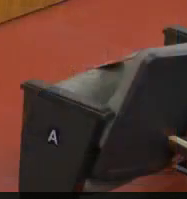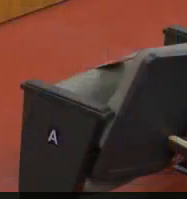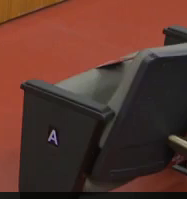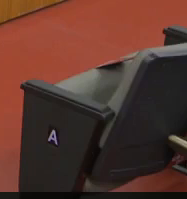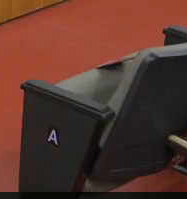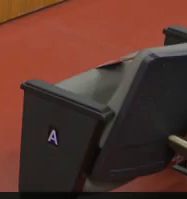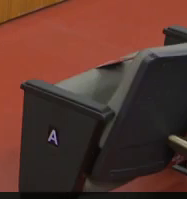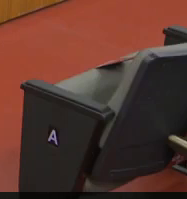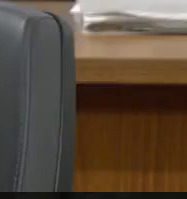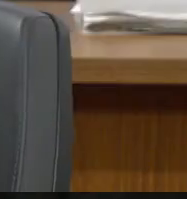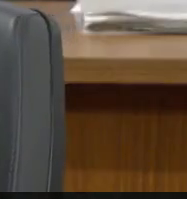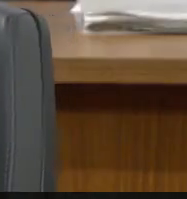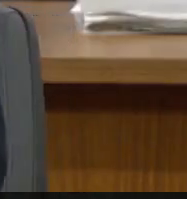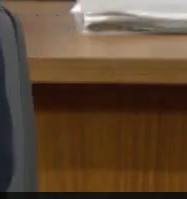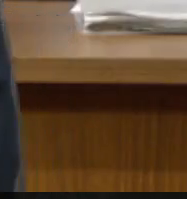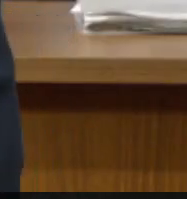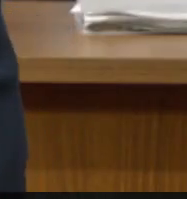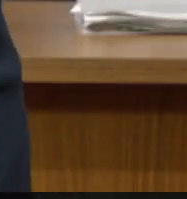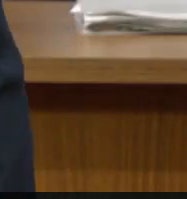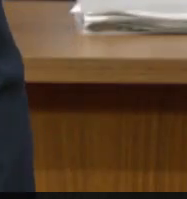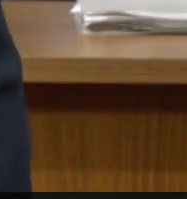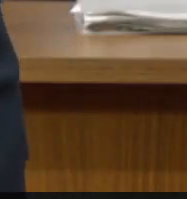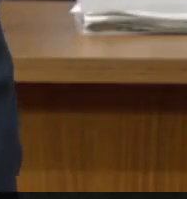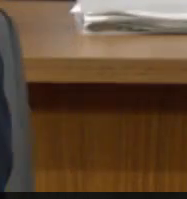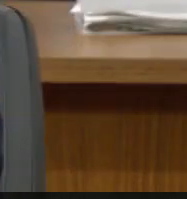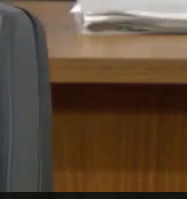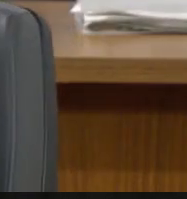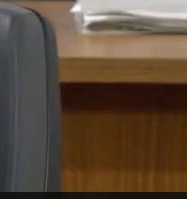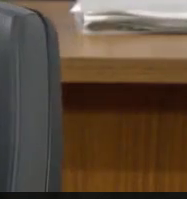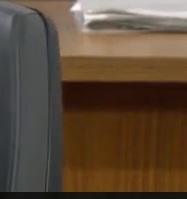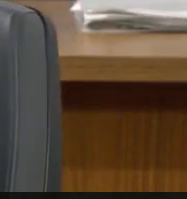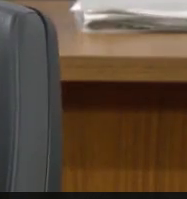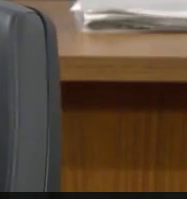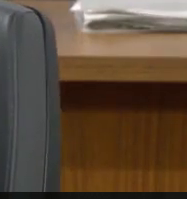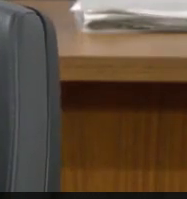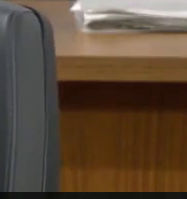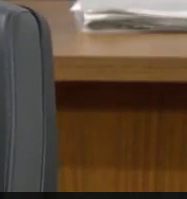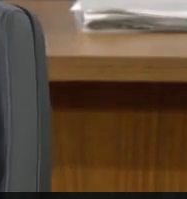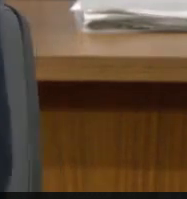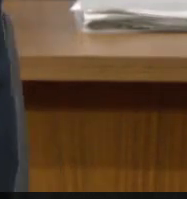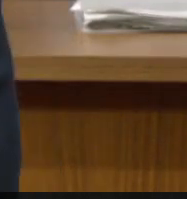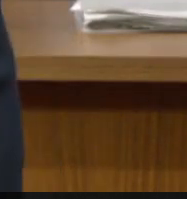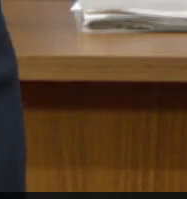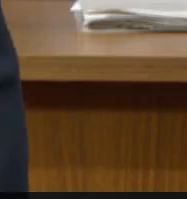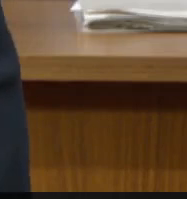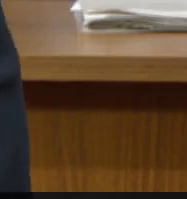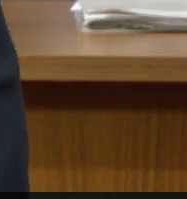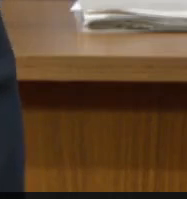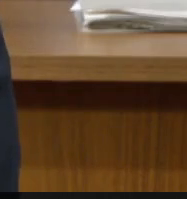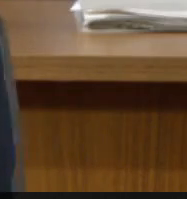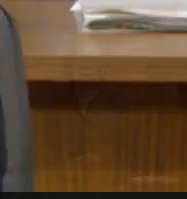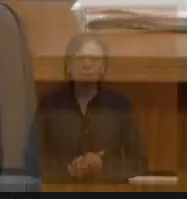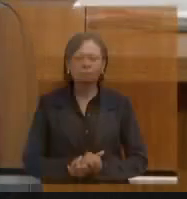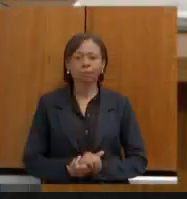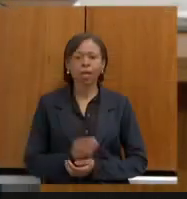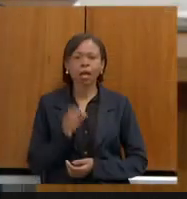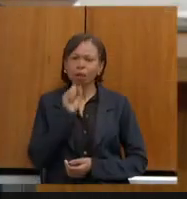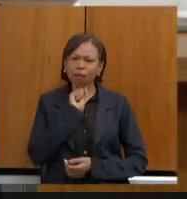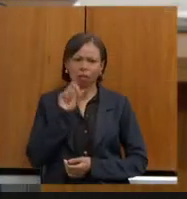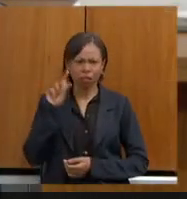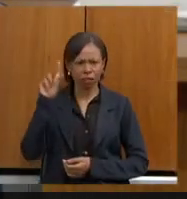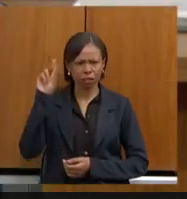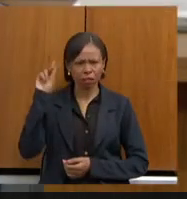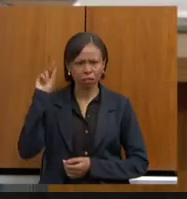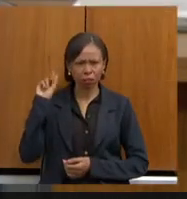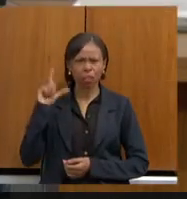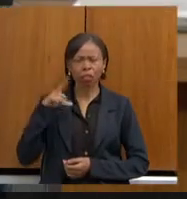então não faz nada sem outro e hoje a gente percebe que houve uma mudança de referencial infelizmente existe inclusive antigamente